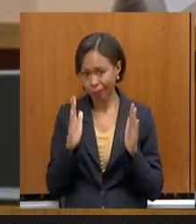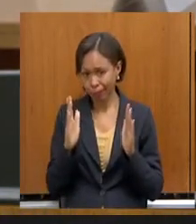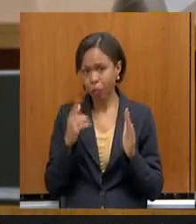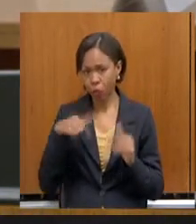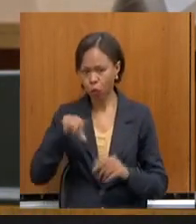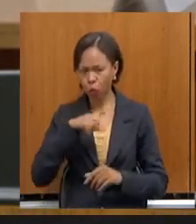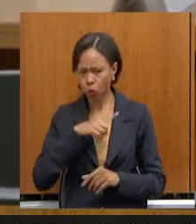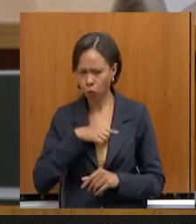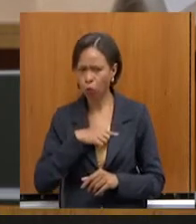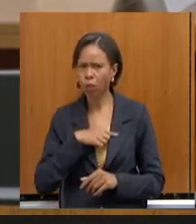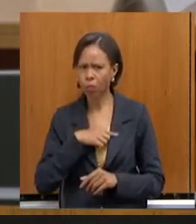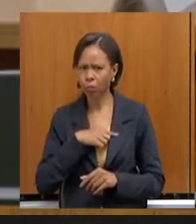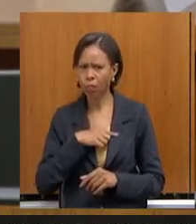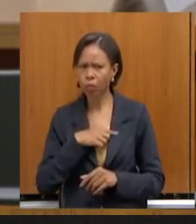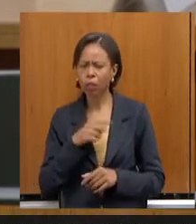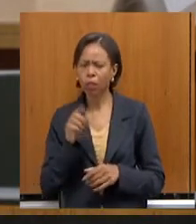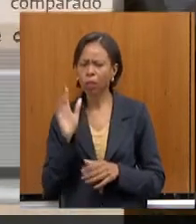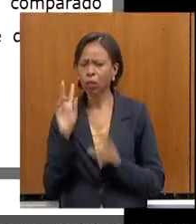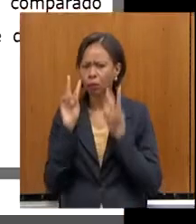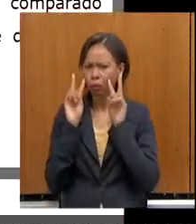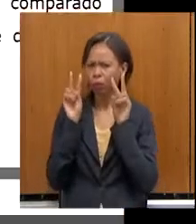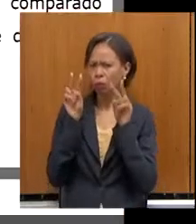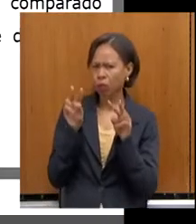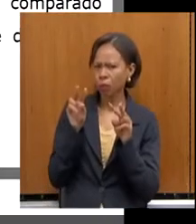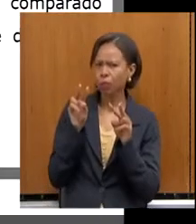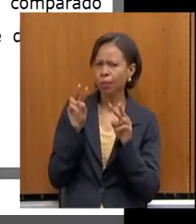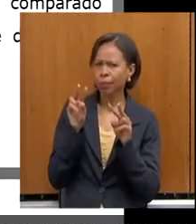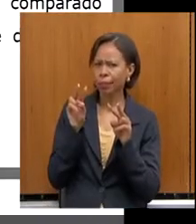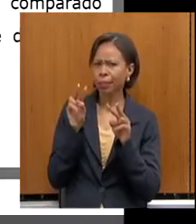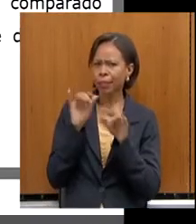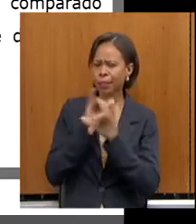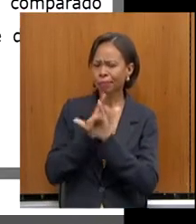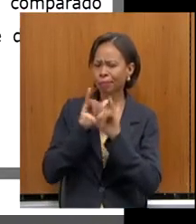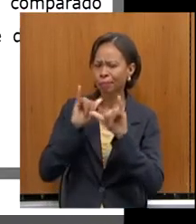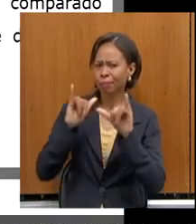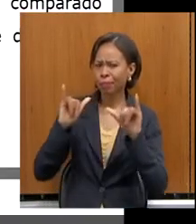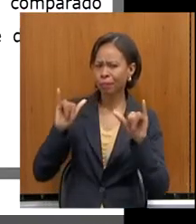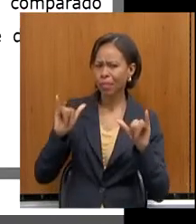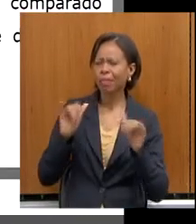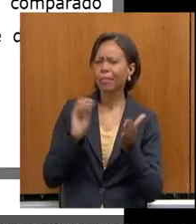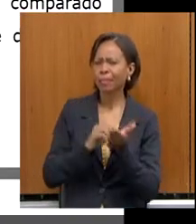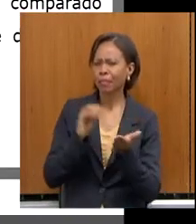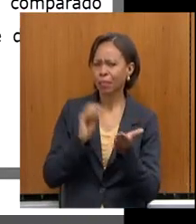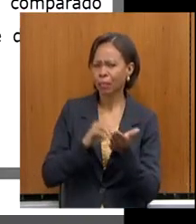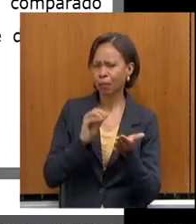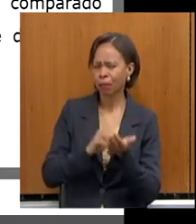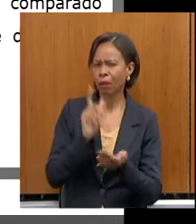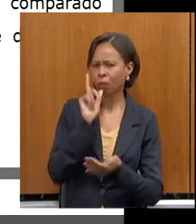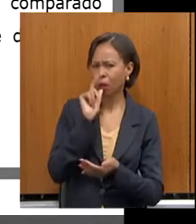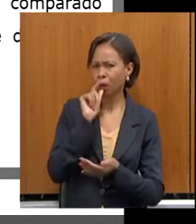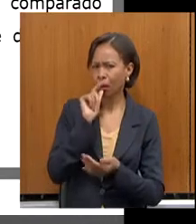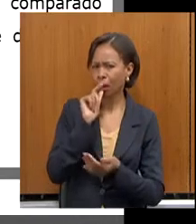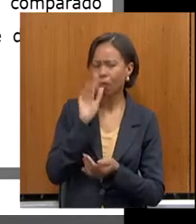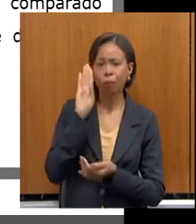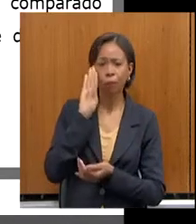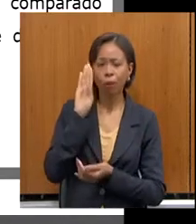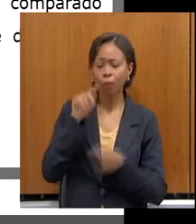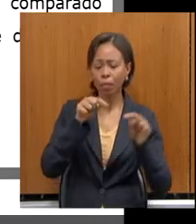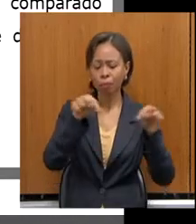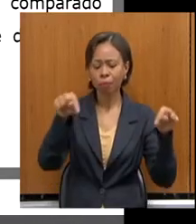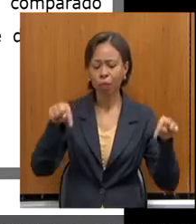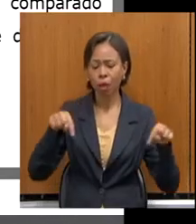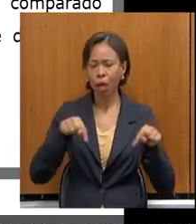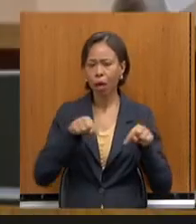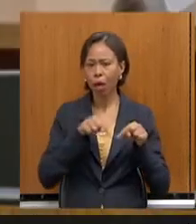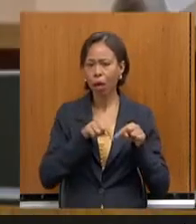acompanhamos pela mídia Nacional uma situação dos cartesius que especialmente em algumas bacias como é o caso da Bacia